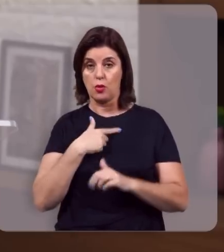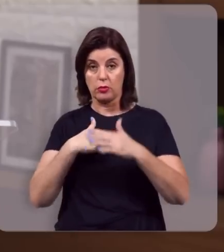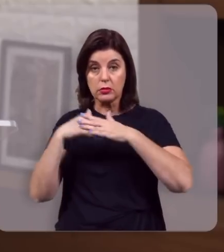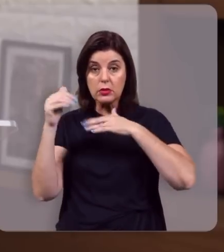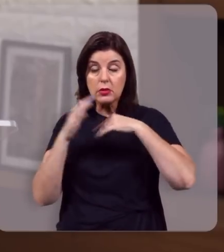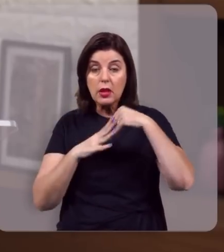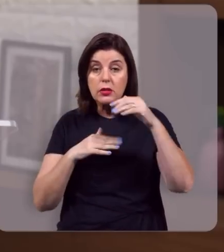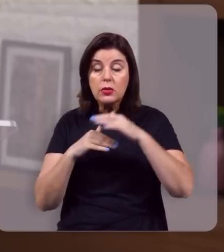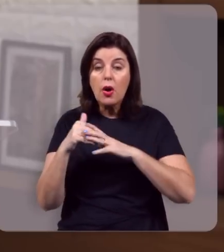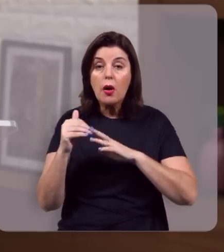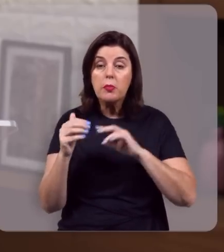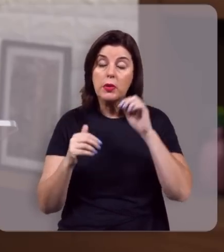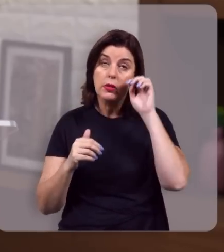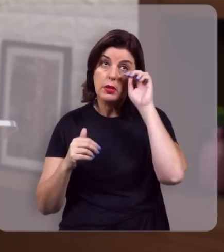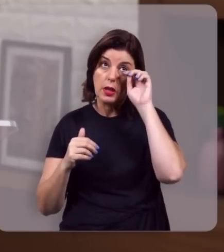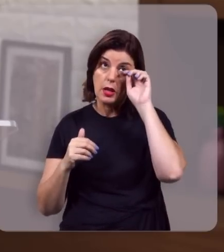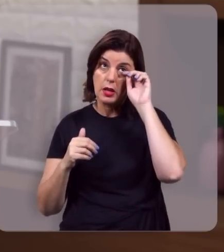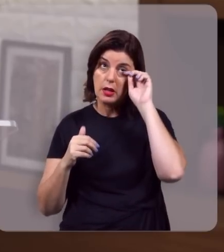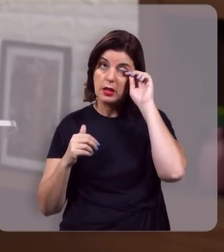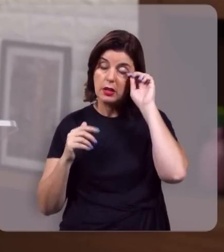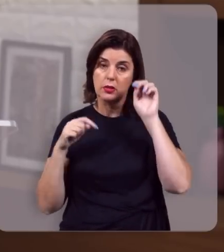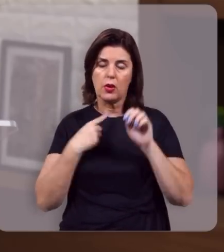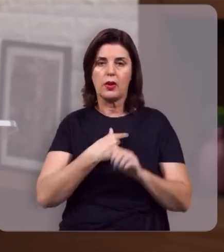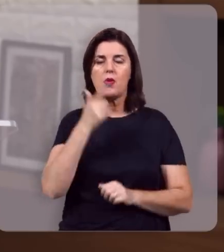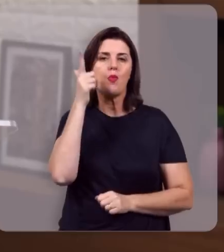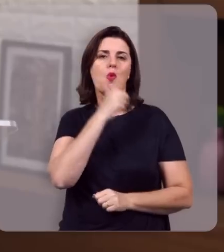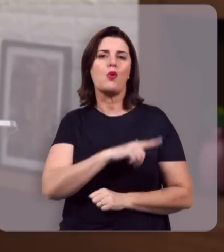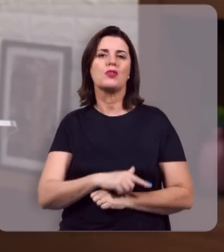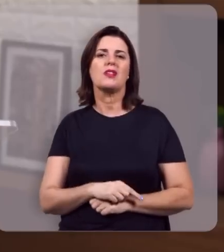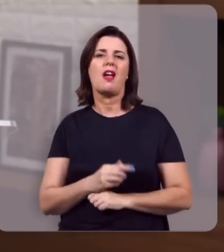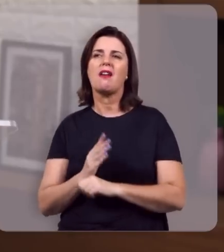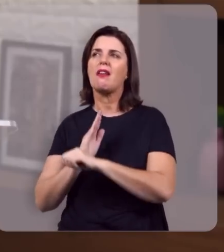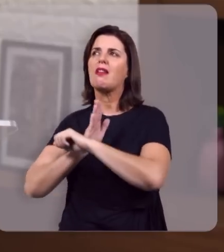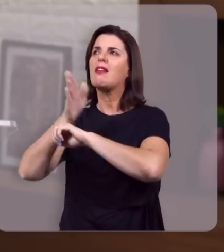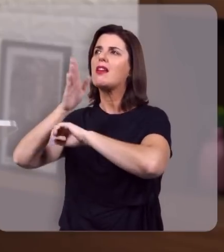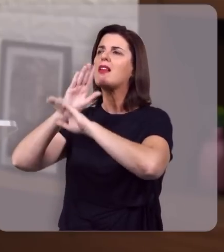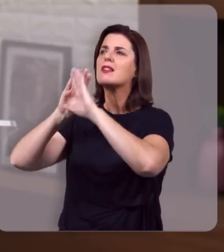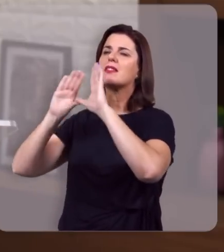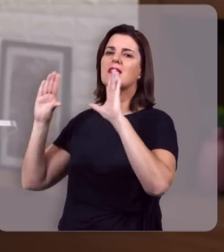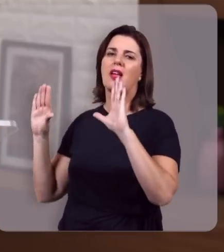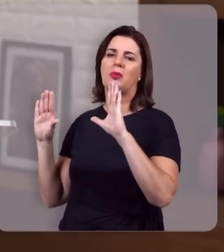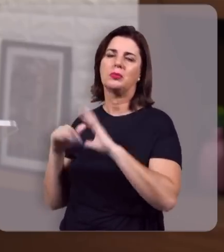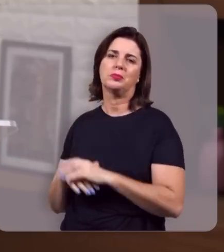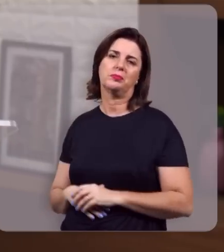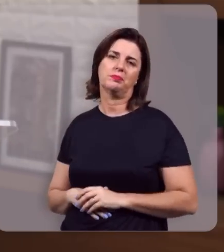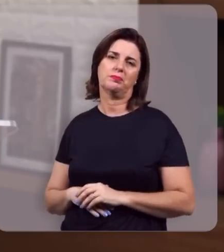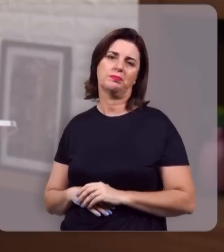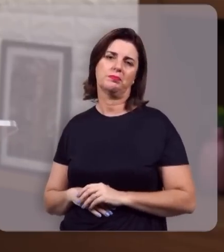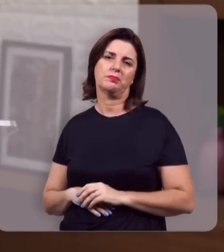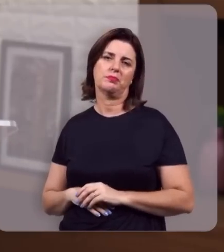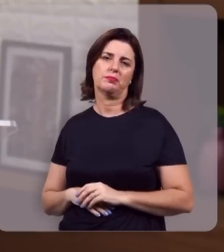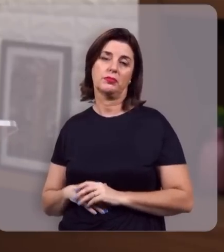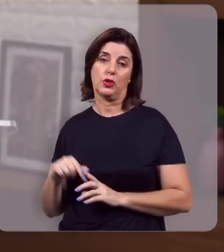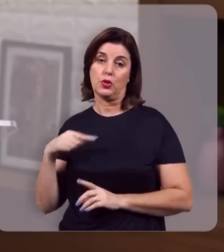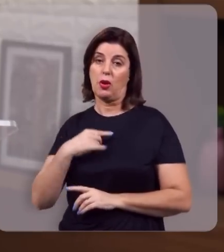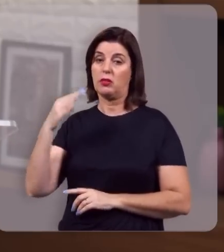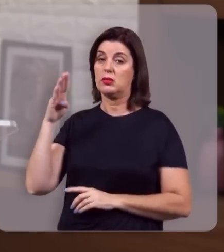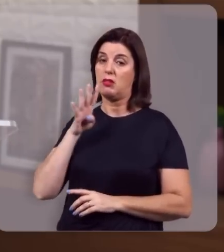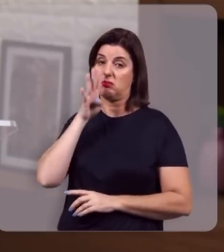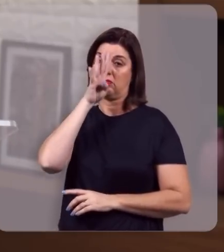obras, nós não conseguiremos entrar no céu. Nesse quesito,